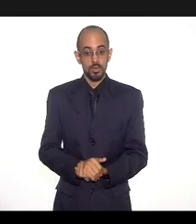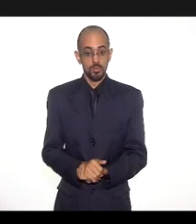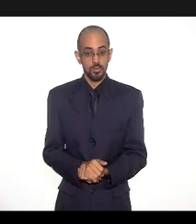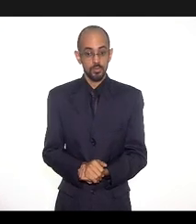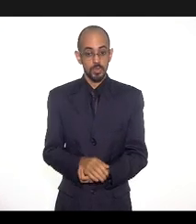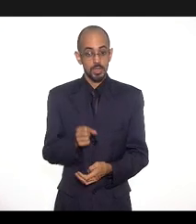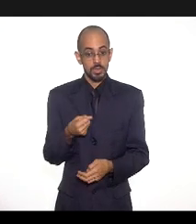vai incluir